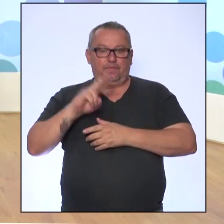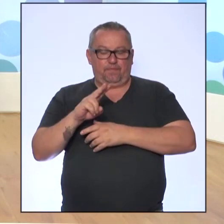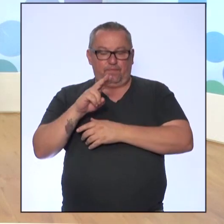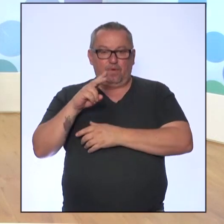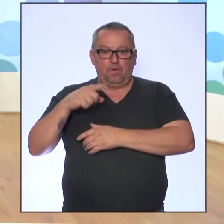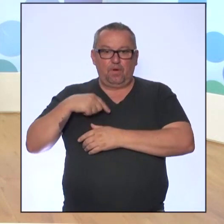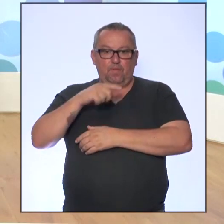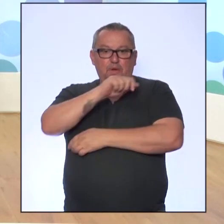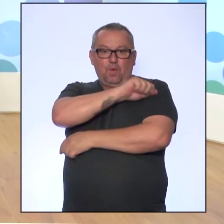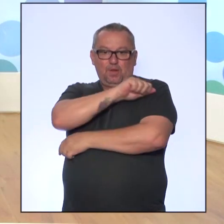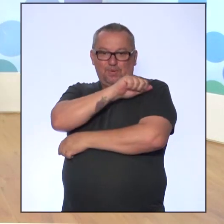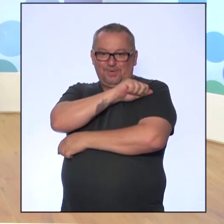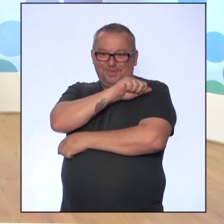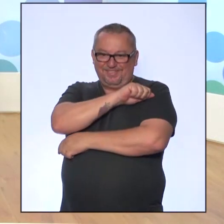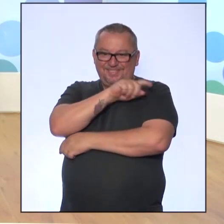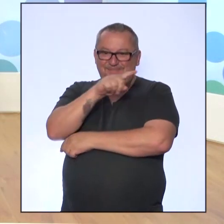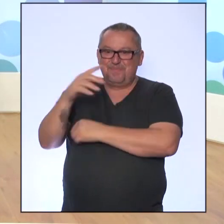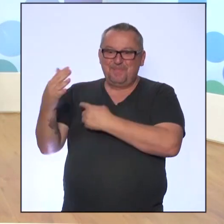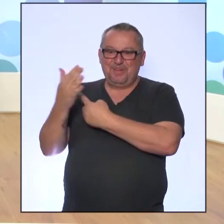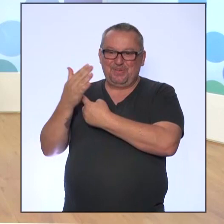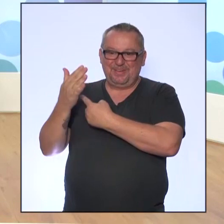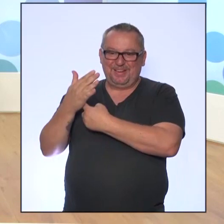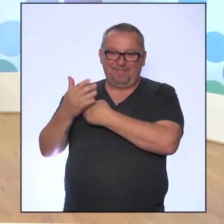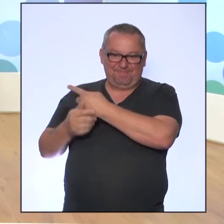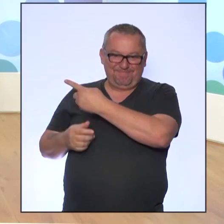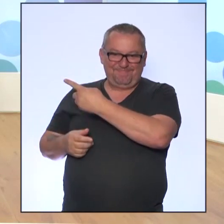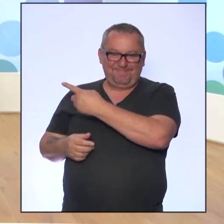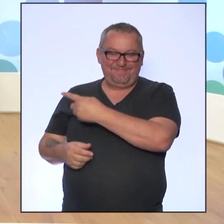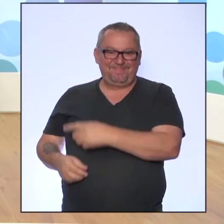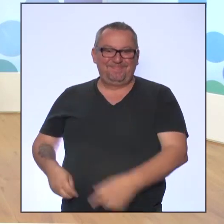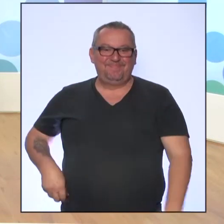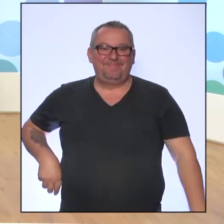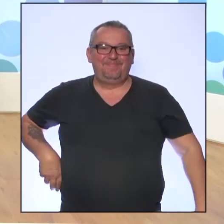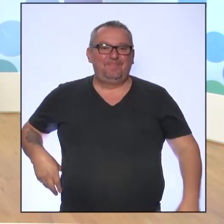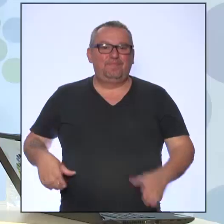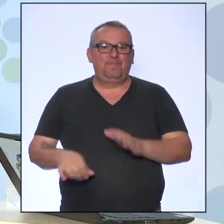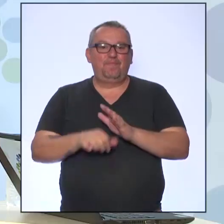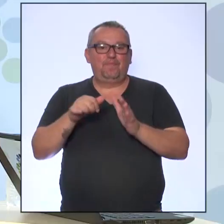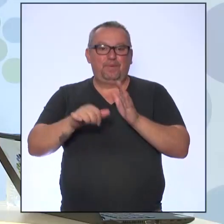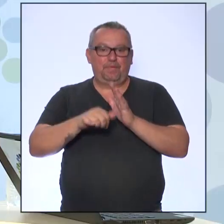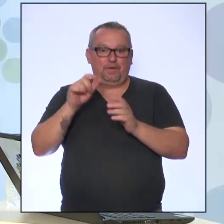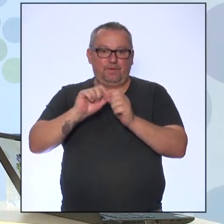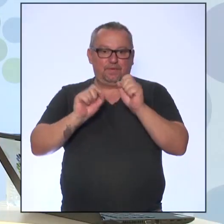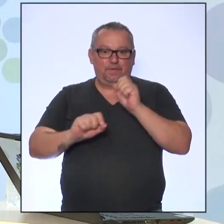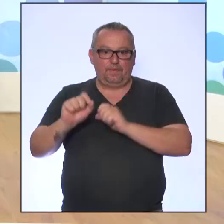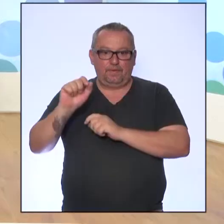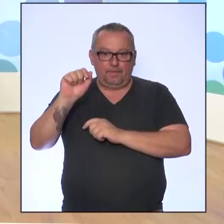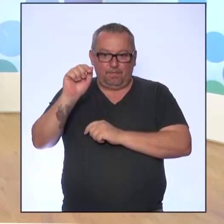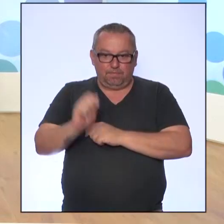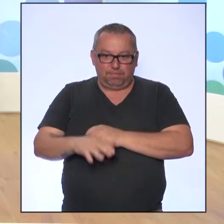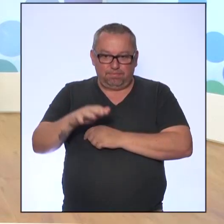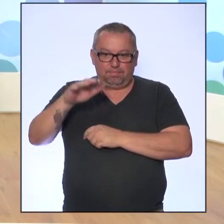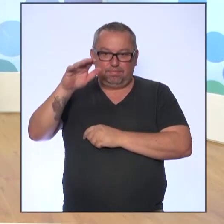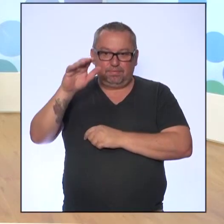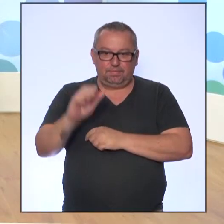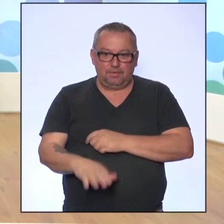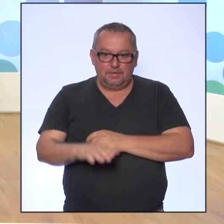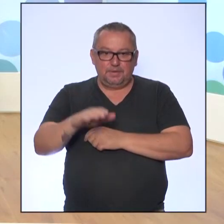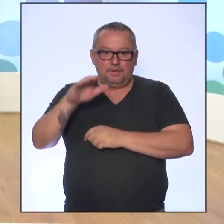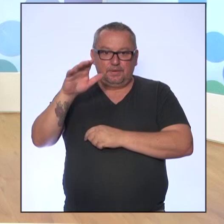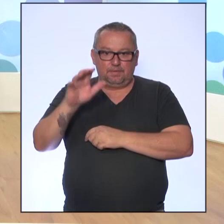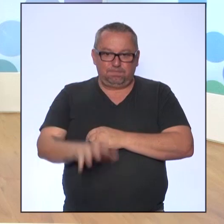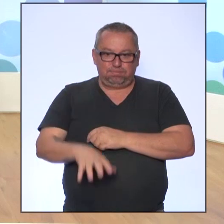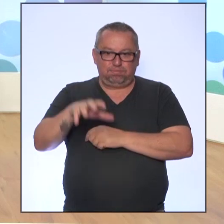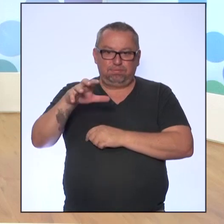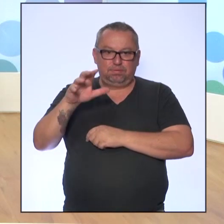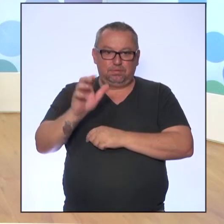meu aluno, aqui para me ajudar, tá? Então primeiro a gente vai fazer o movimento de arremessar a bola no chão, né, e segurar com